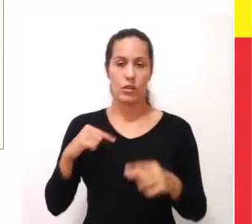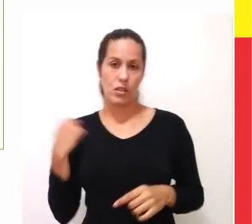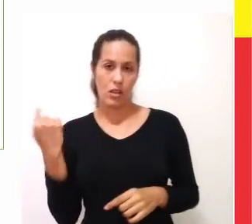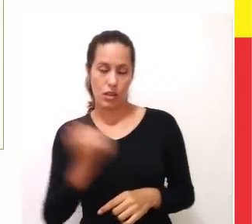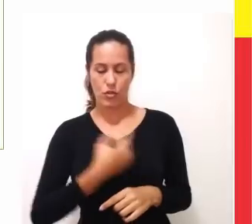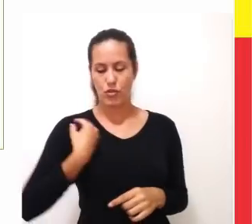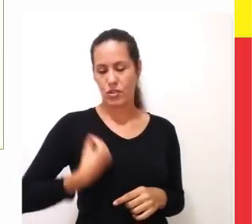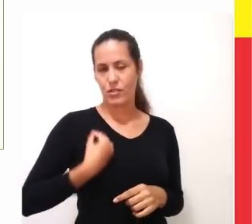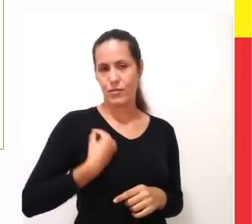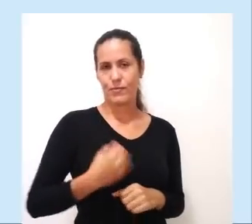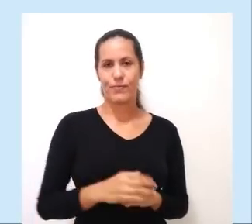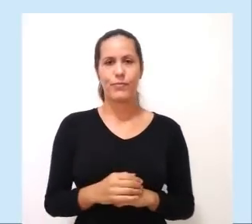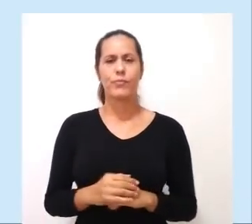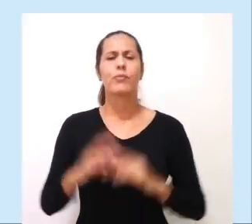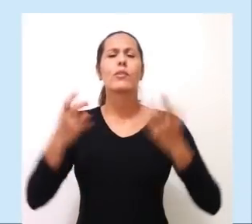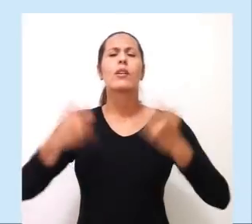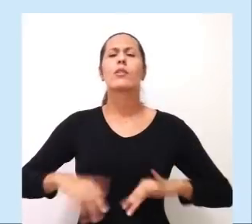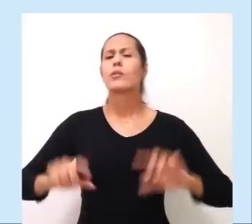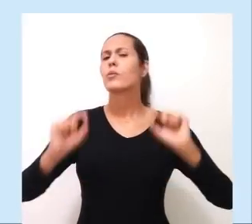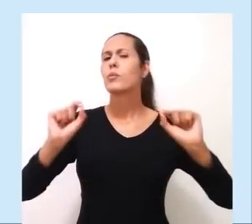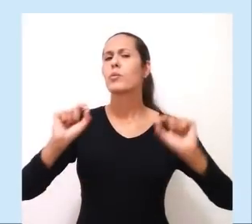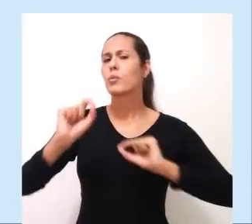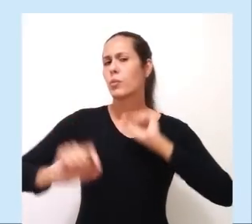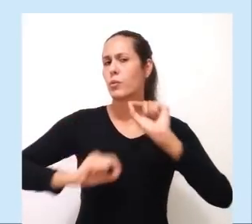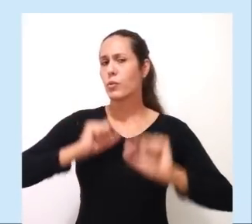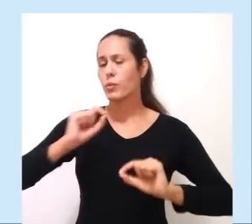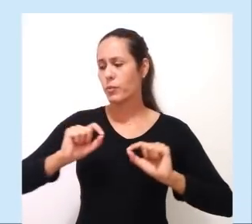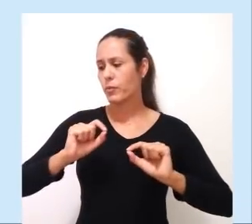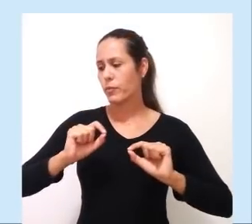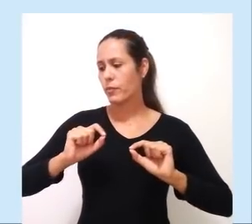qual estão inseridos. O que eu quero dizer a vocês é o